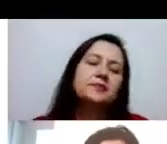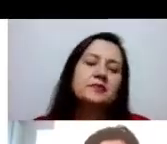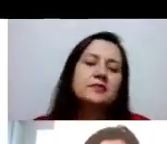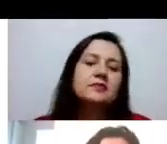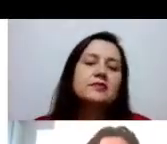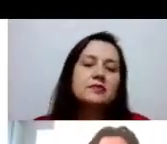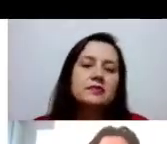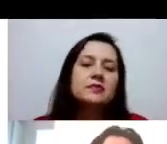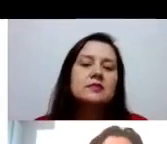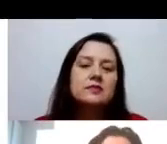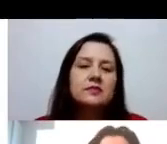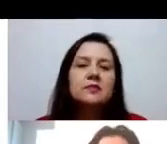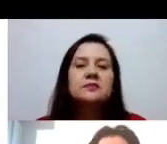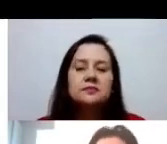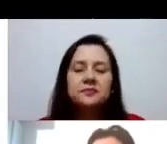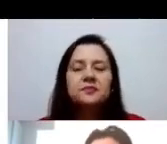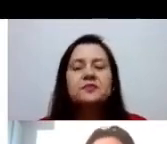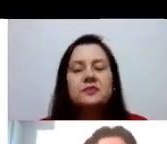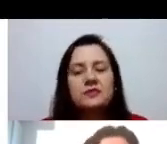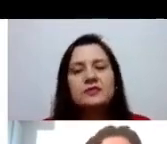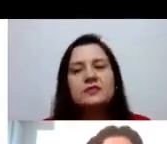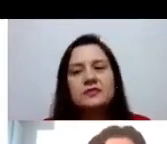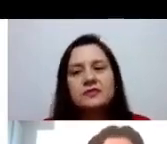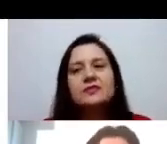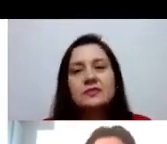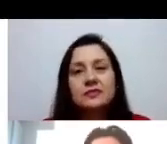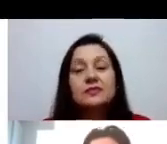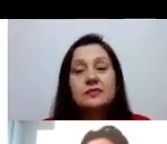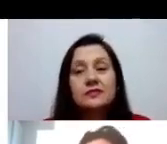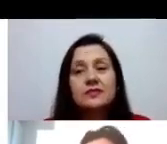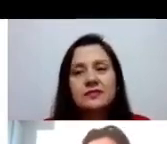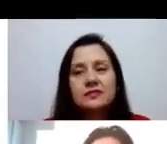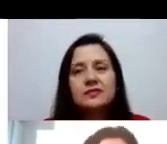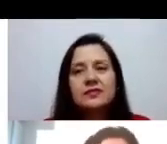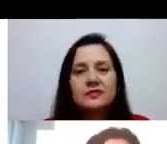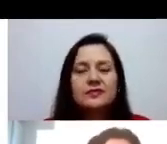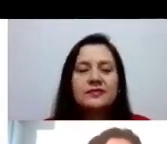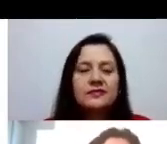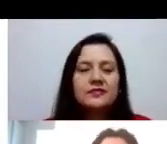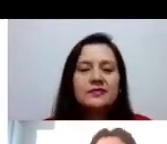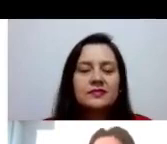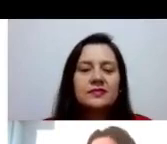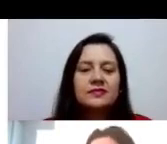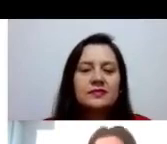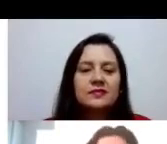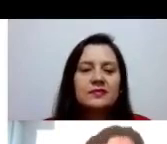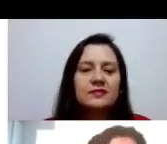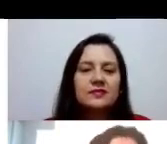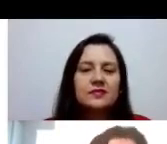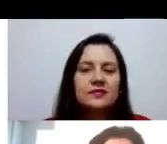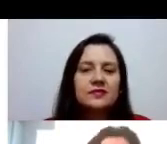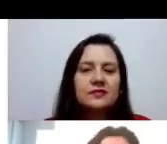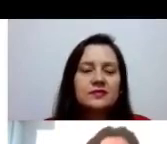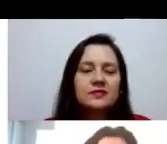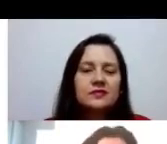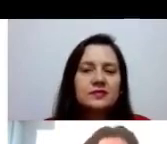gente? Provavelmente a população vai dizer, é servidor público, só acontece na prefeitura. Tudo bom, gente que não faz